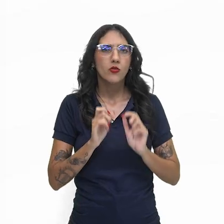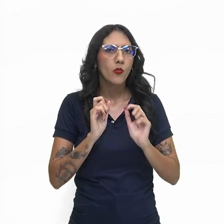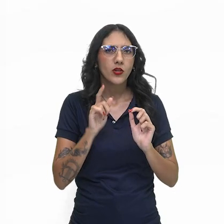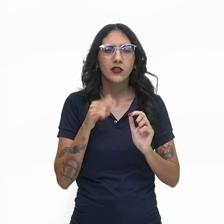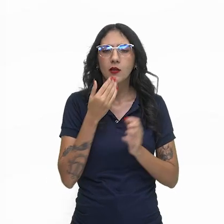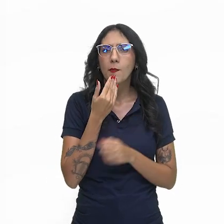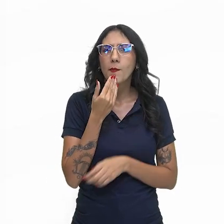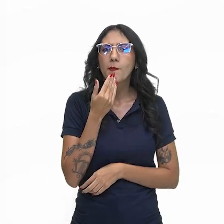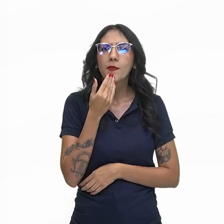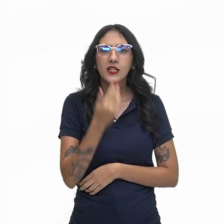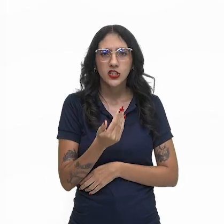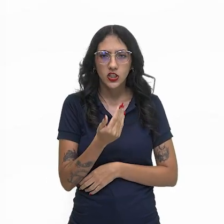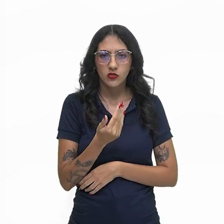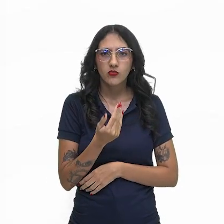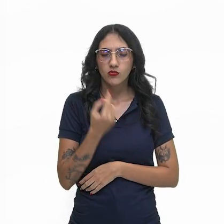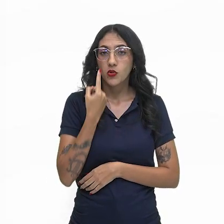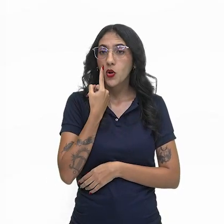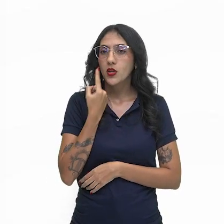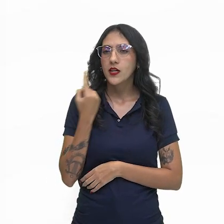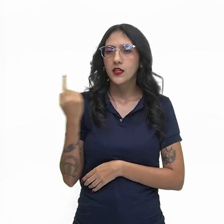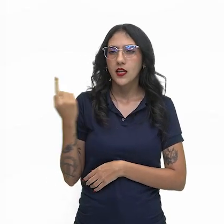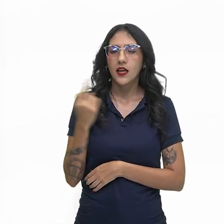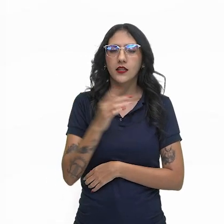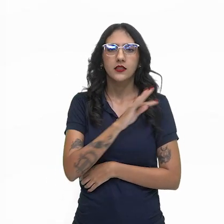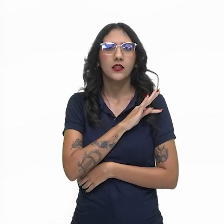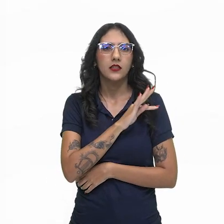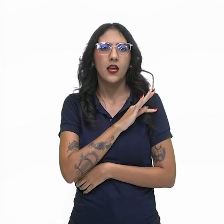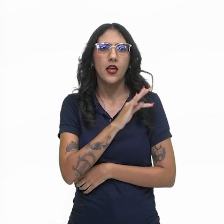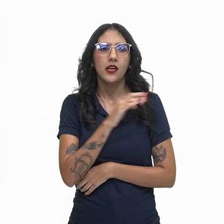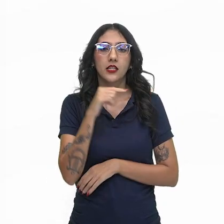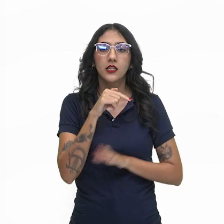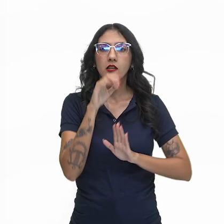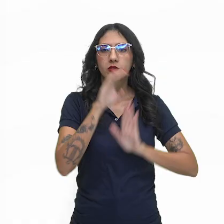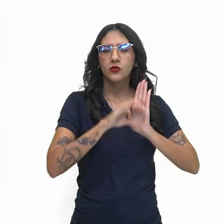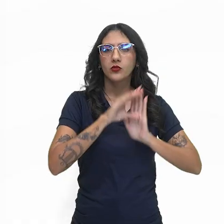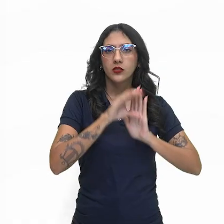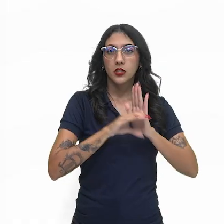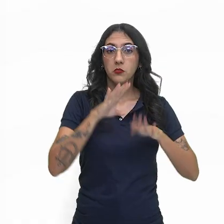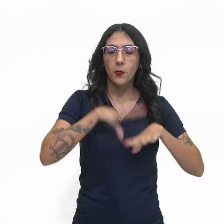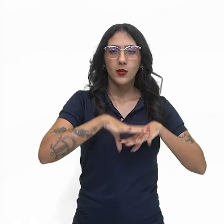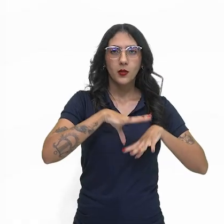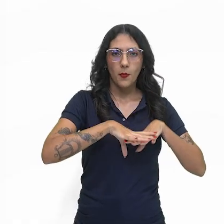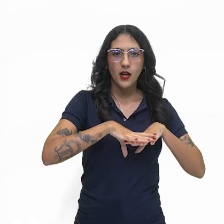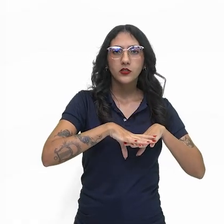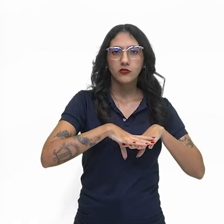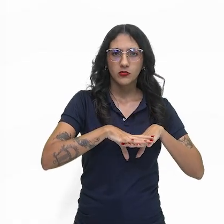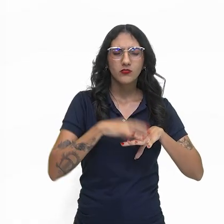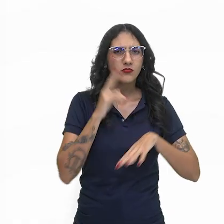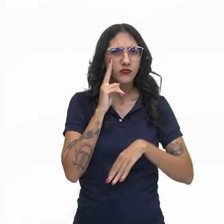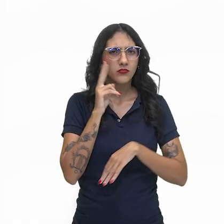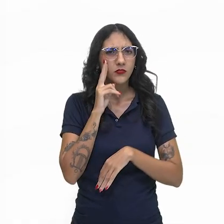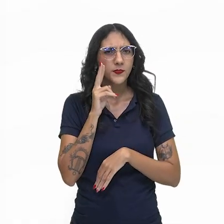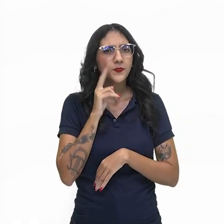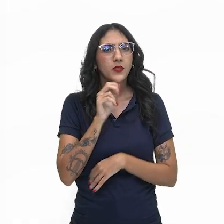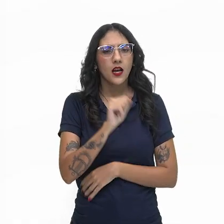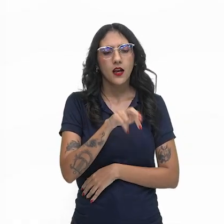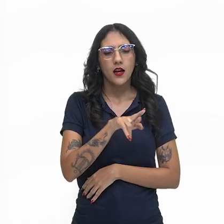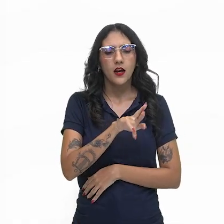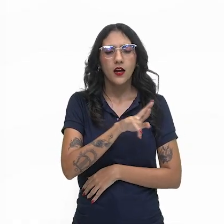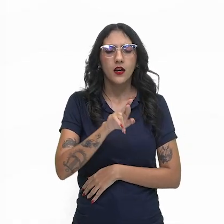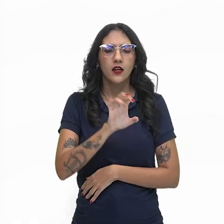na arte aqui, ó, envolvendo o quê? O conceito matemático, que o arredondamento é